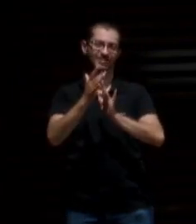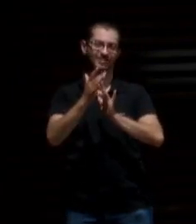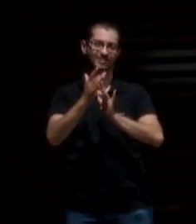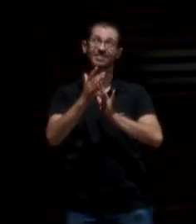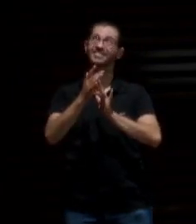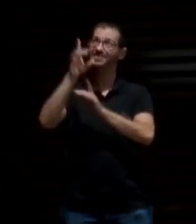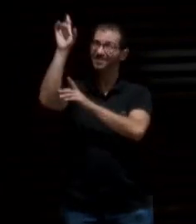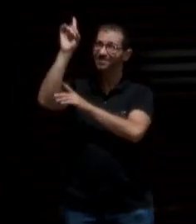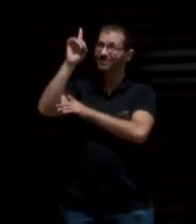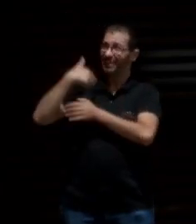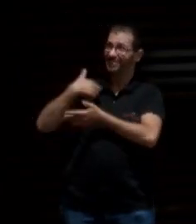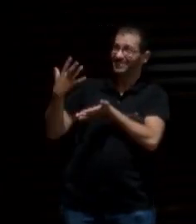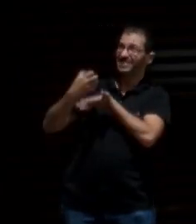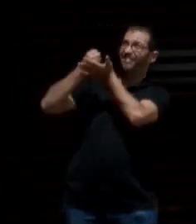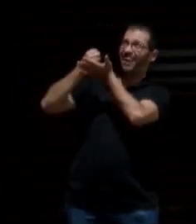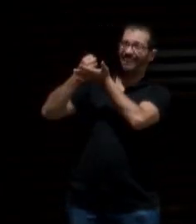Vem nos buscar.